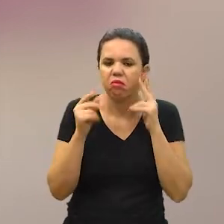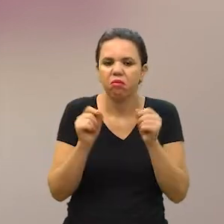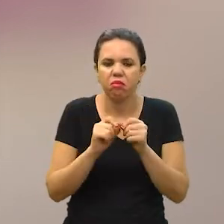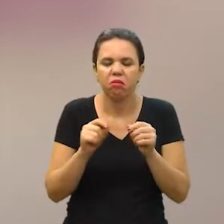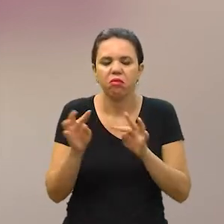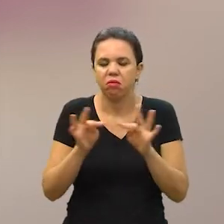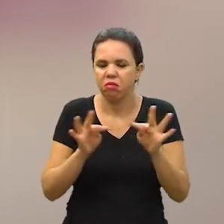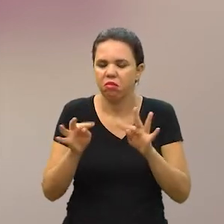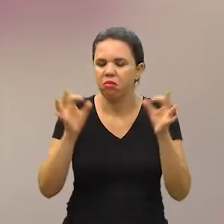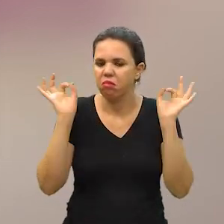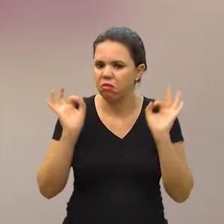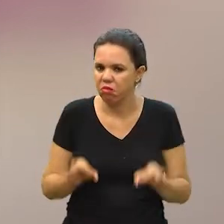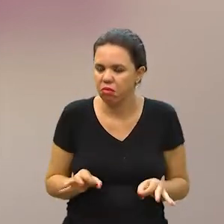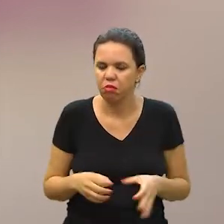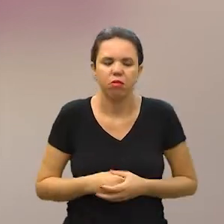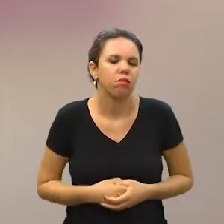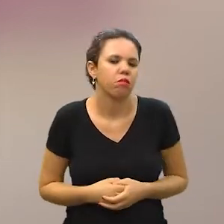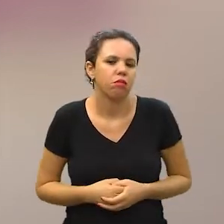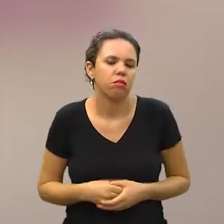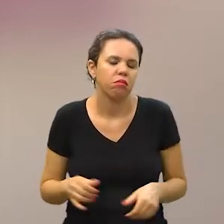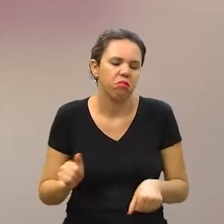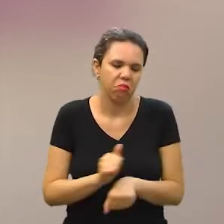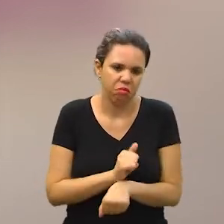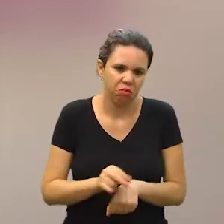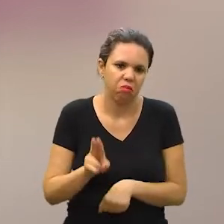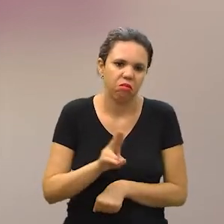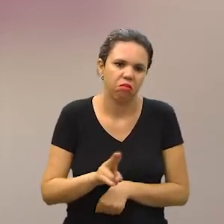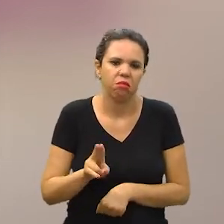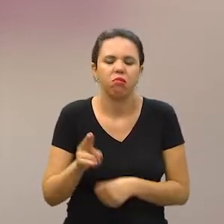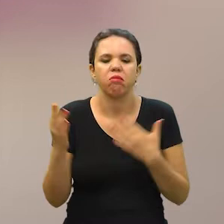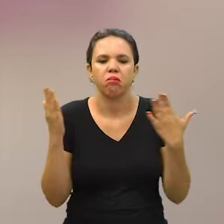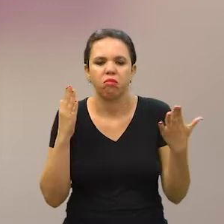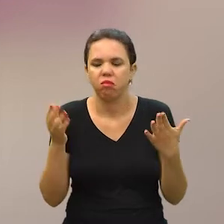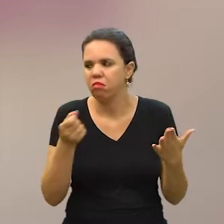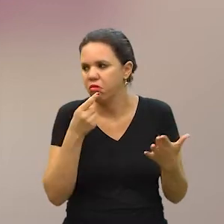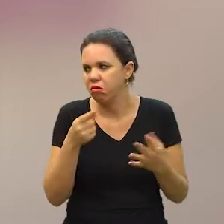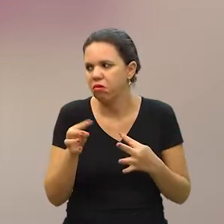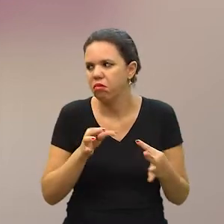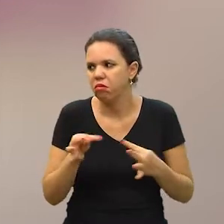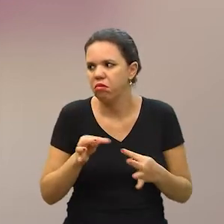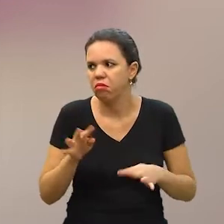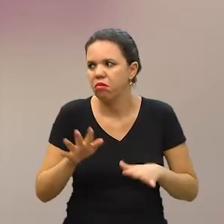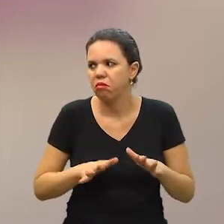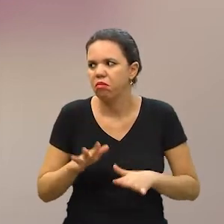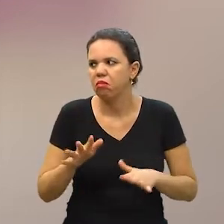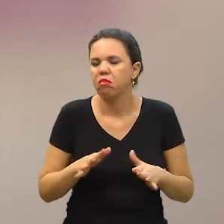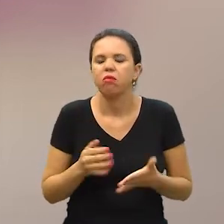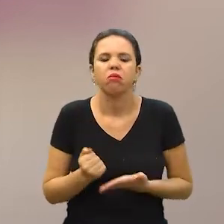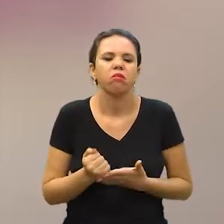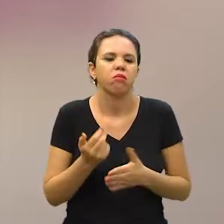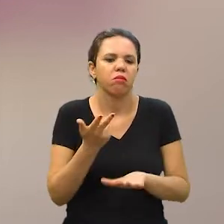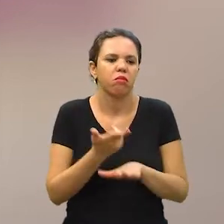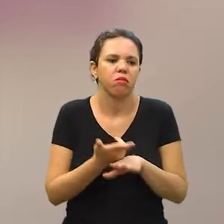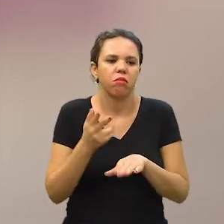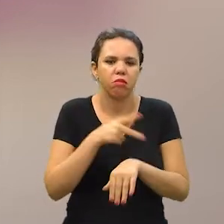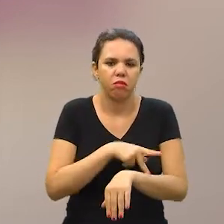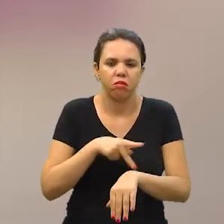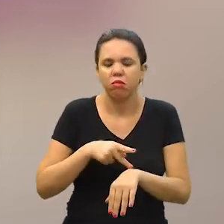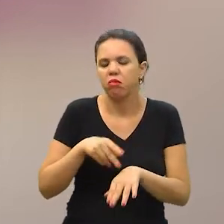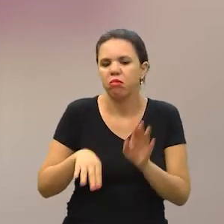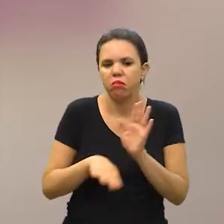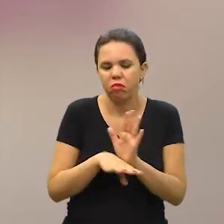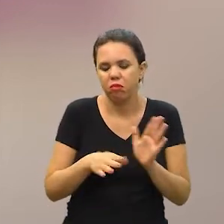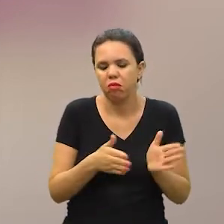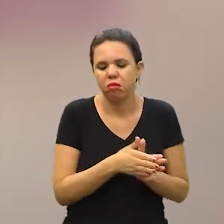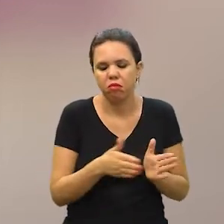fez um bom tratamento também, algumas estratégias psicoterápicas, ou às vezes até de auxílio de psicopedagogo que essa criança